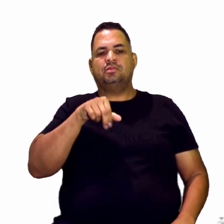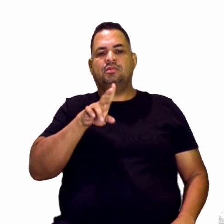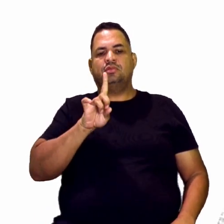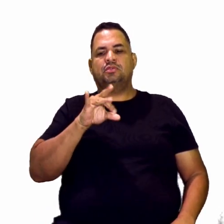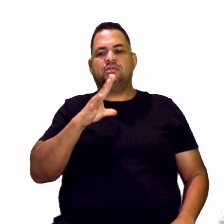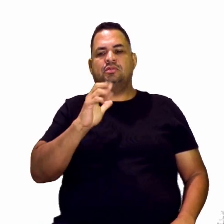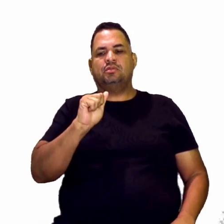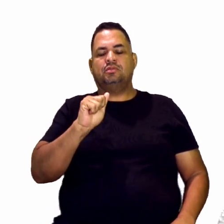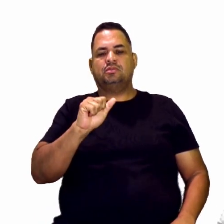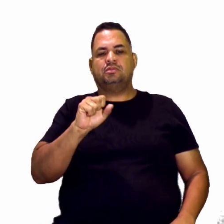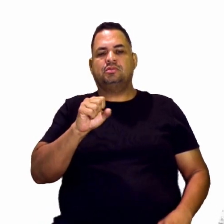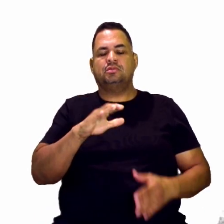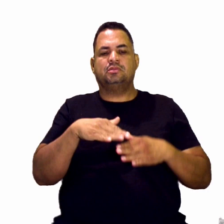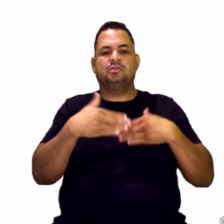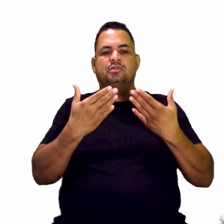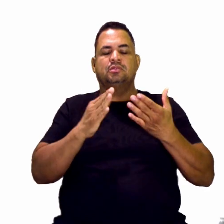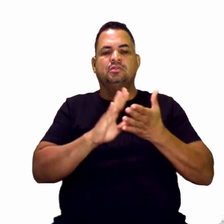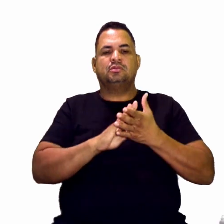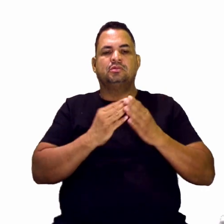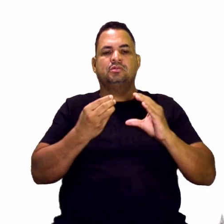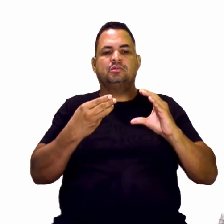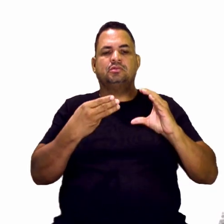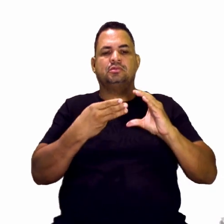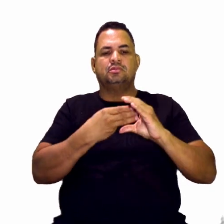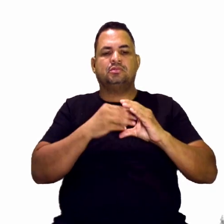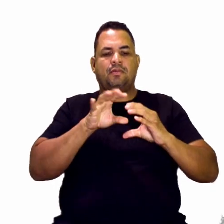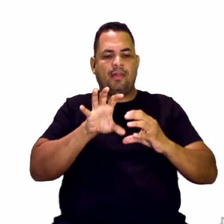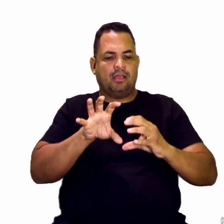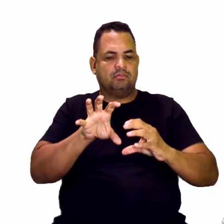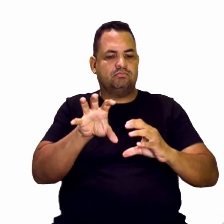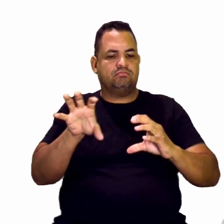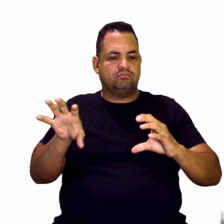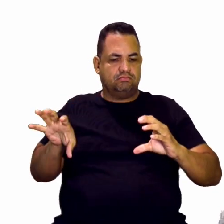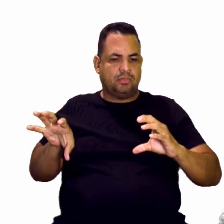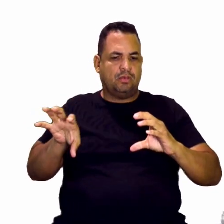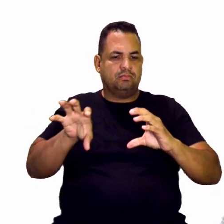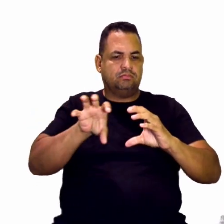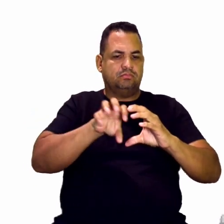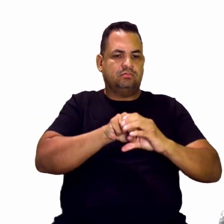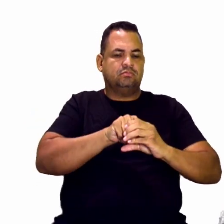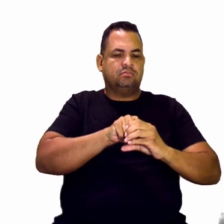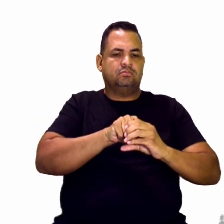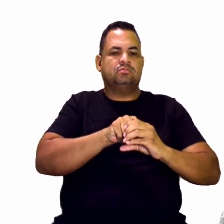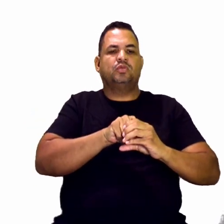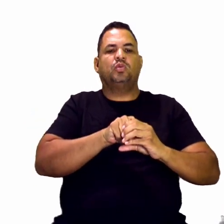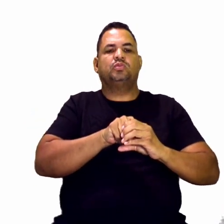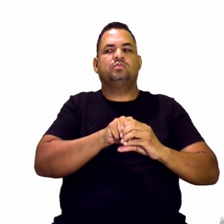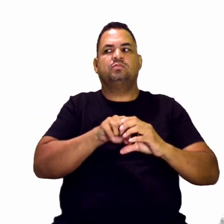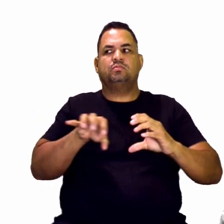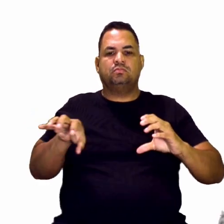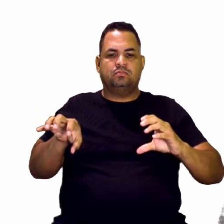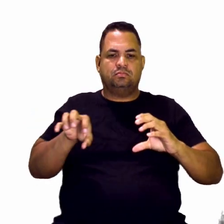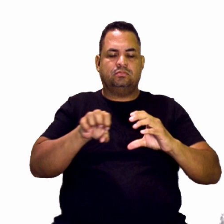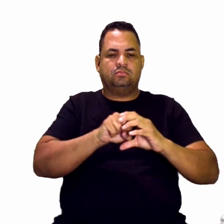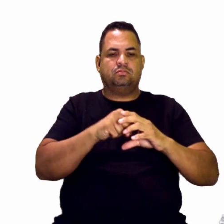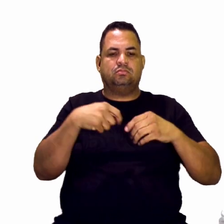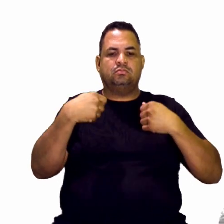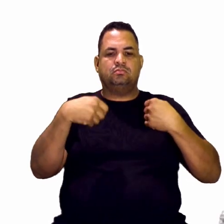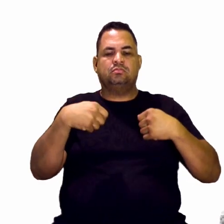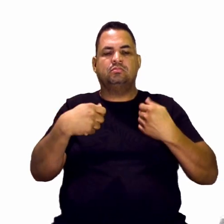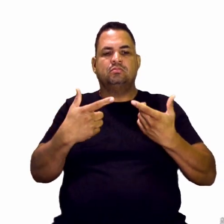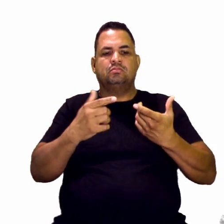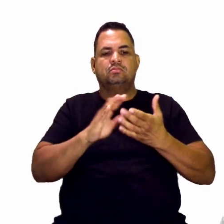a célula, de alguma forma, ela engole outra célula, ok? Quando ela